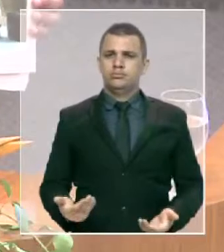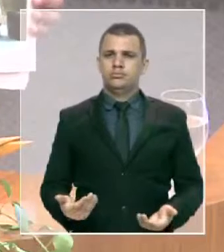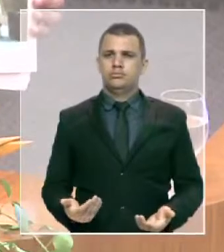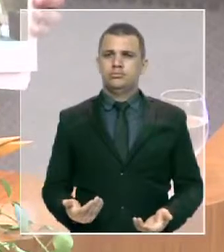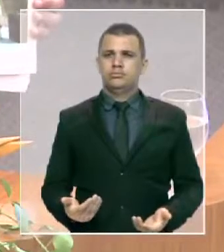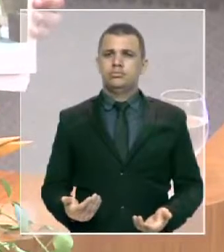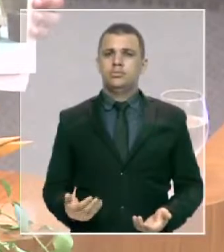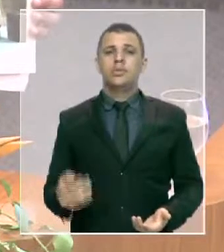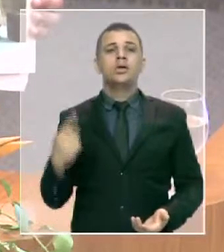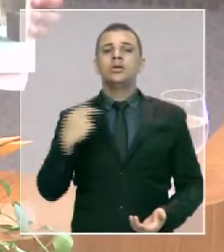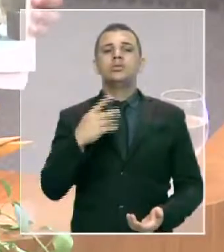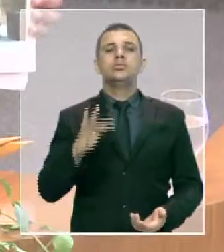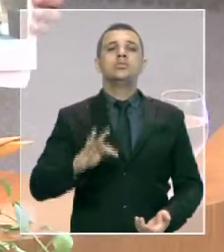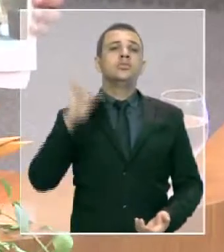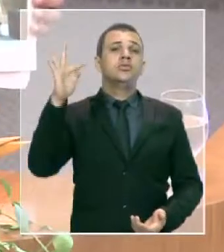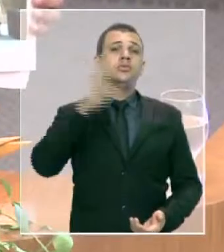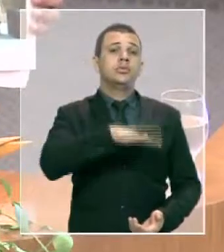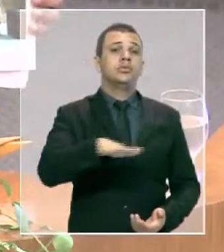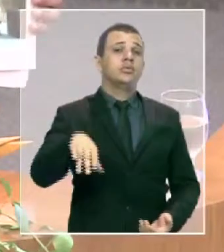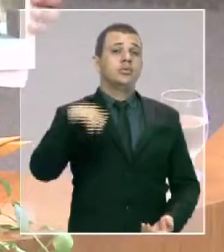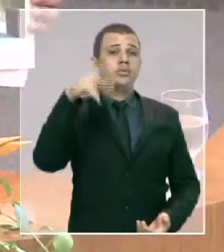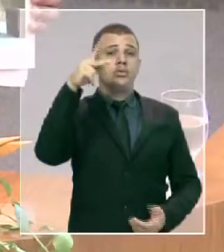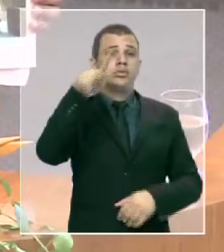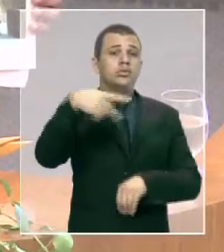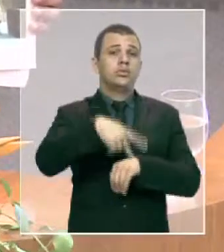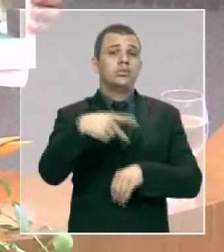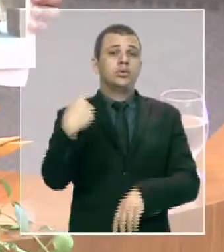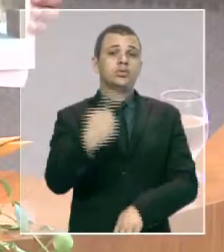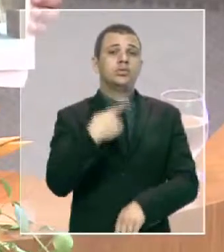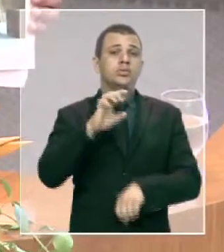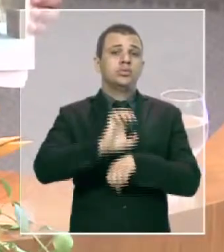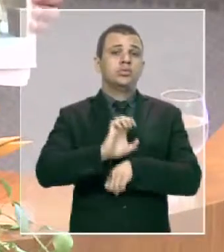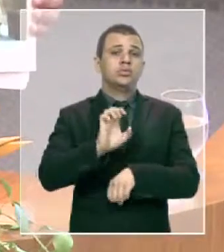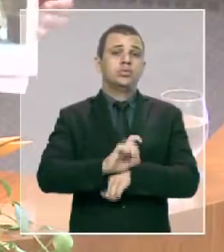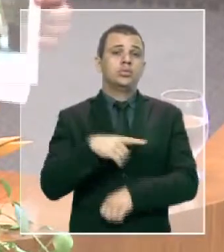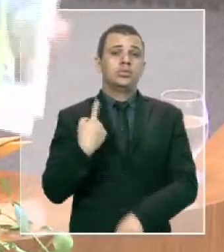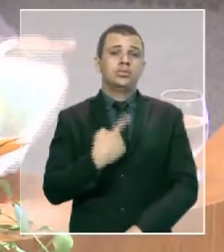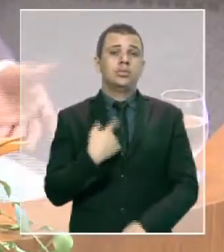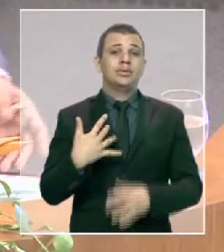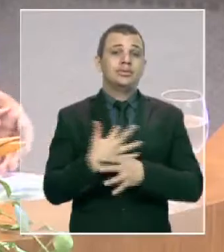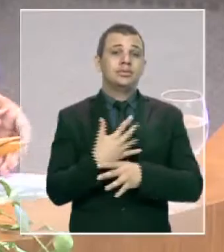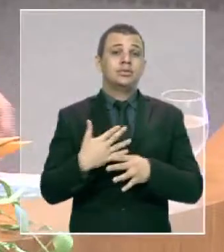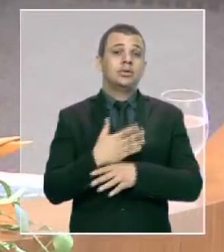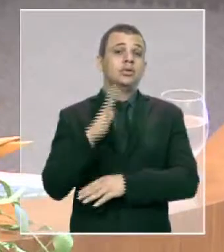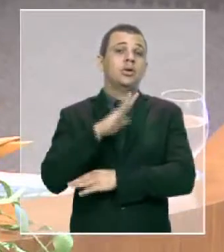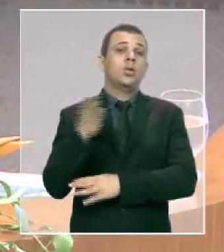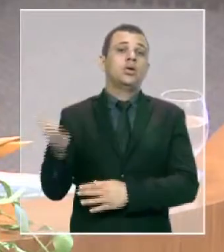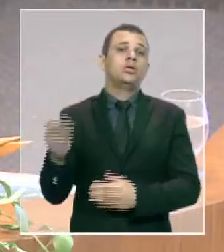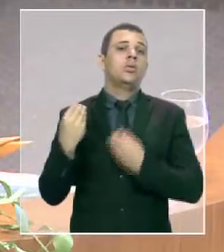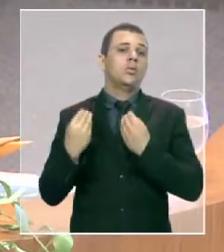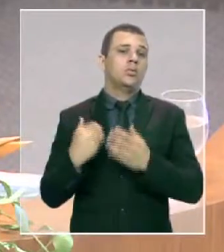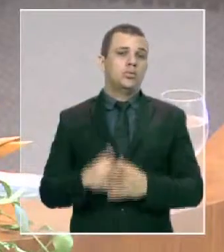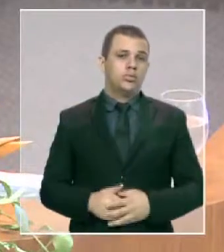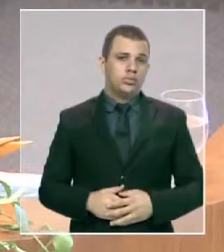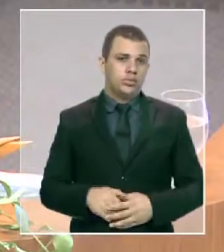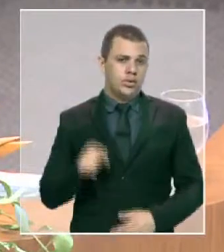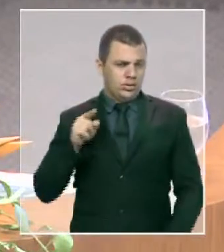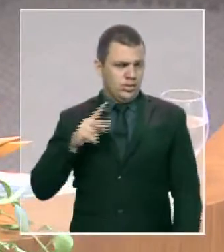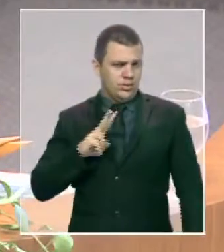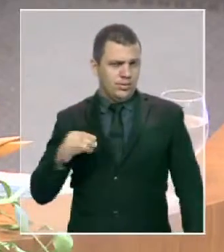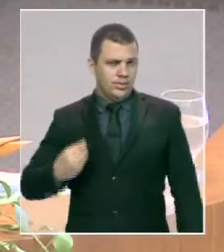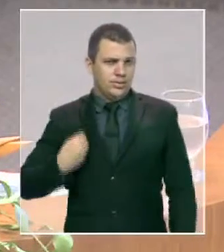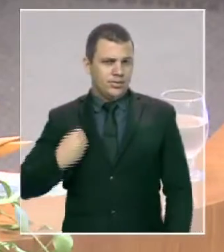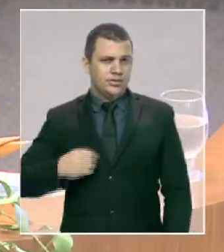futuro das crianças do nosso país, do nosso estado, da cidade de Alcântara. Como poderão ter